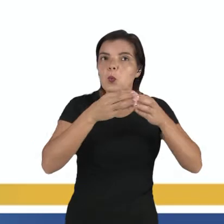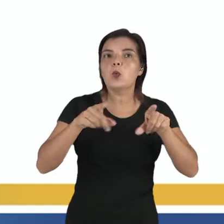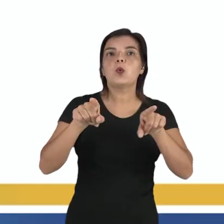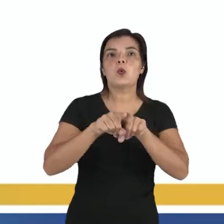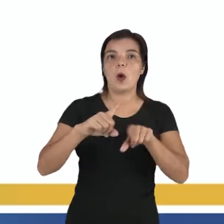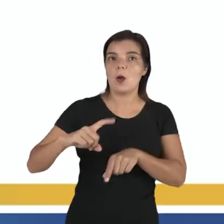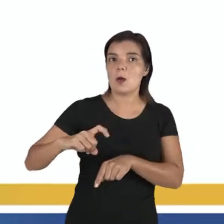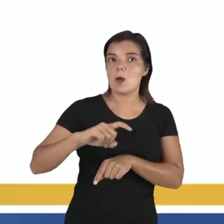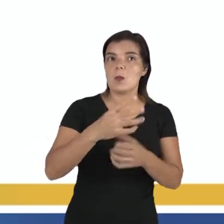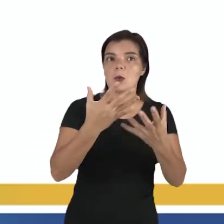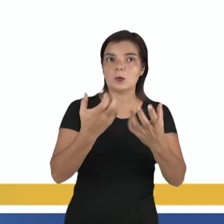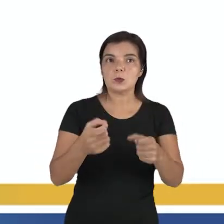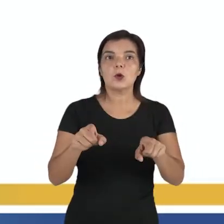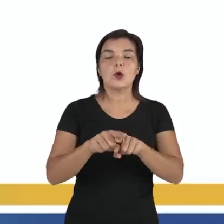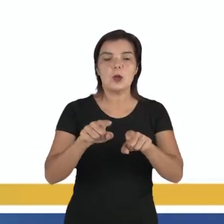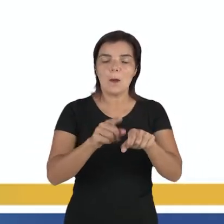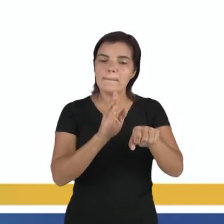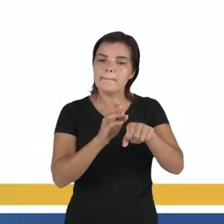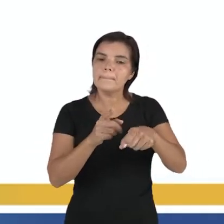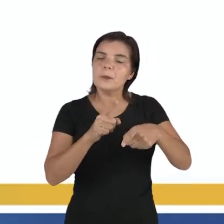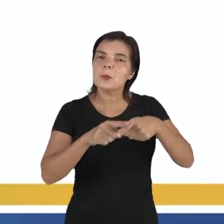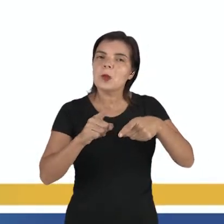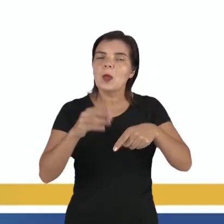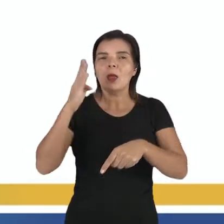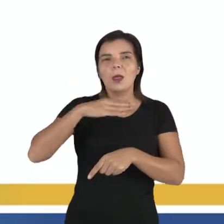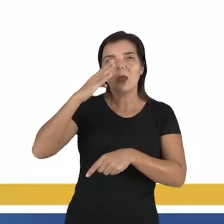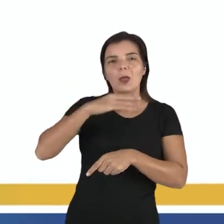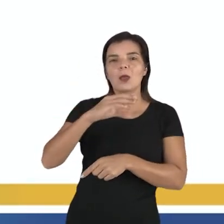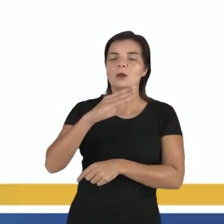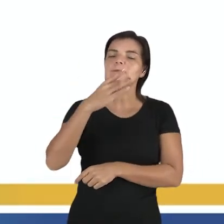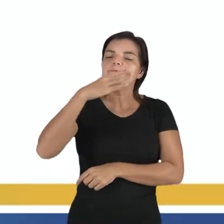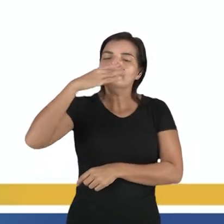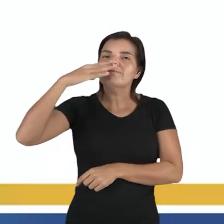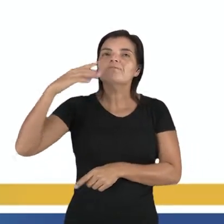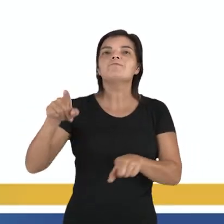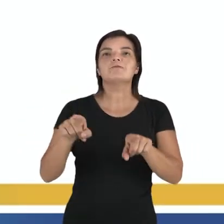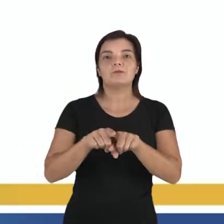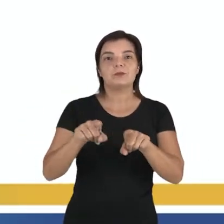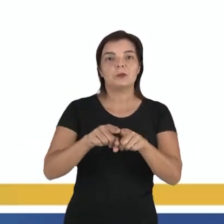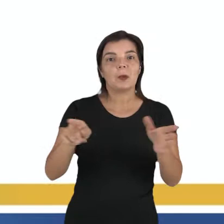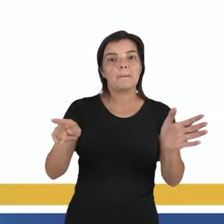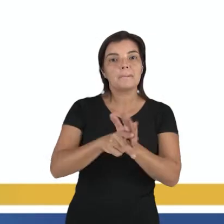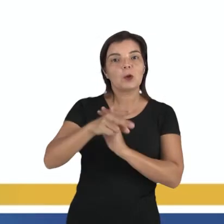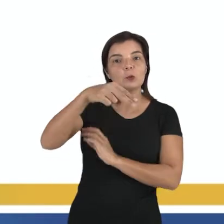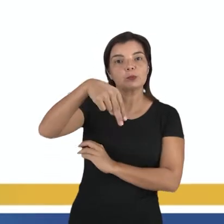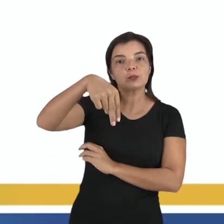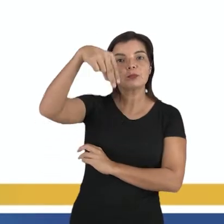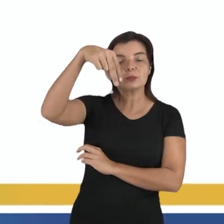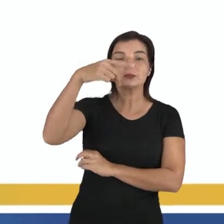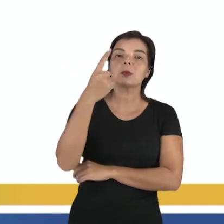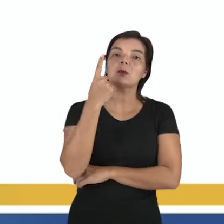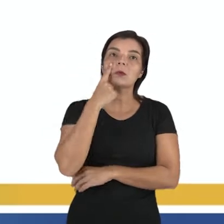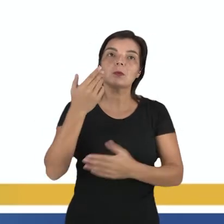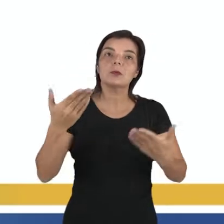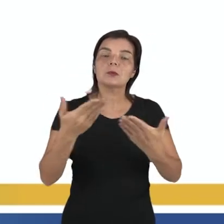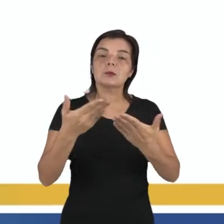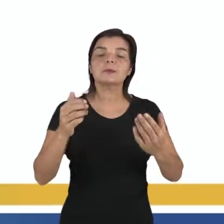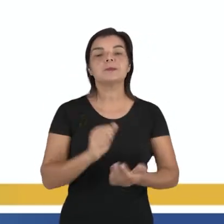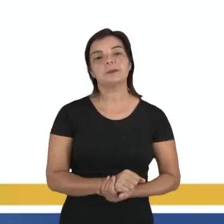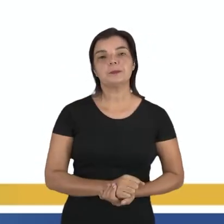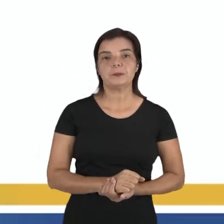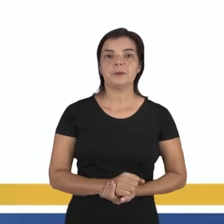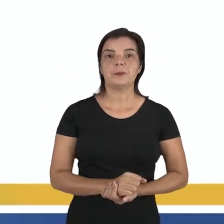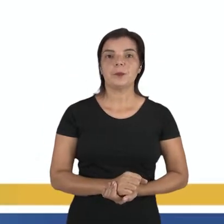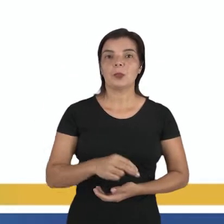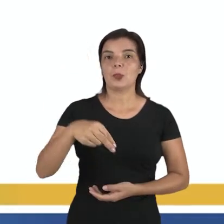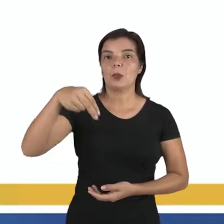pouquinho sobre a diversidade cultural aí das regiões do Brasil. Por exemplo, a região norte.